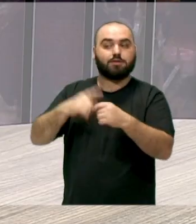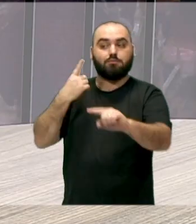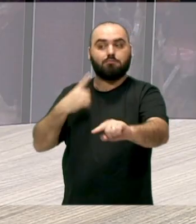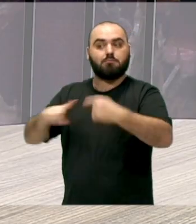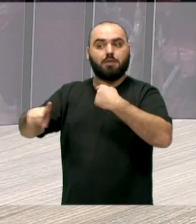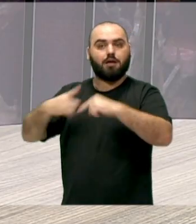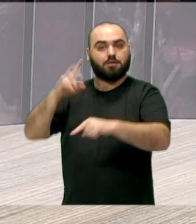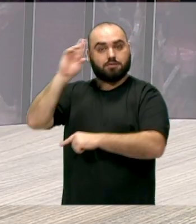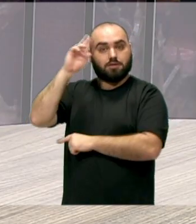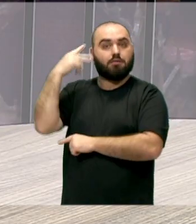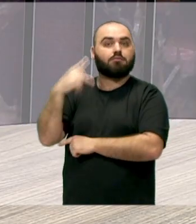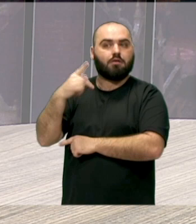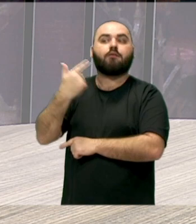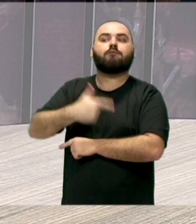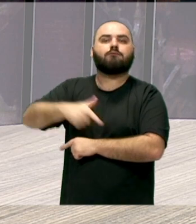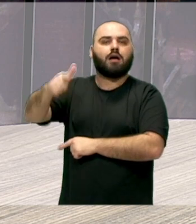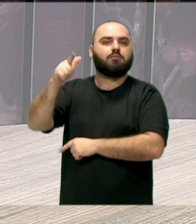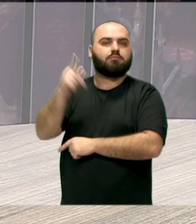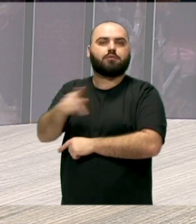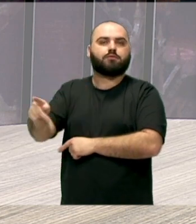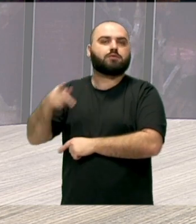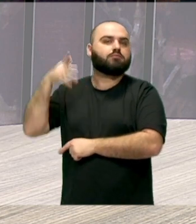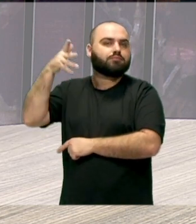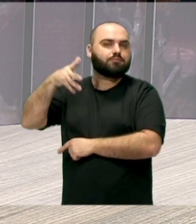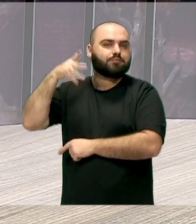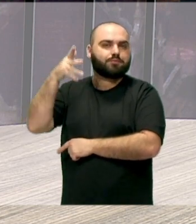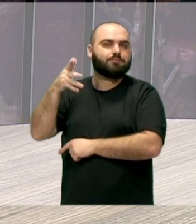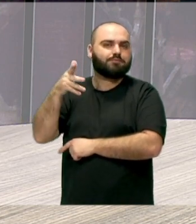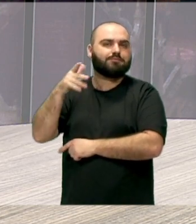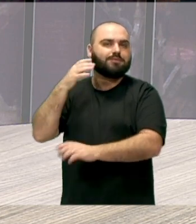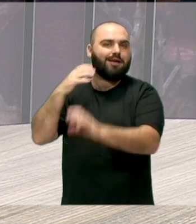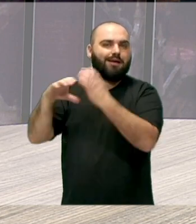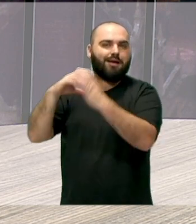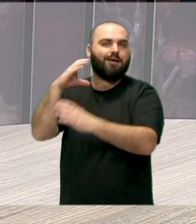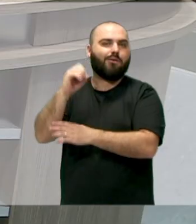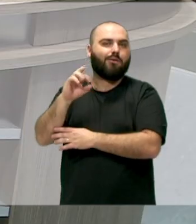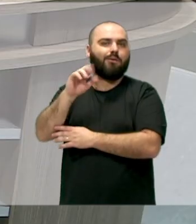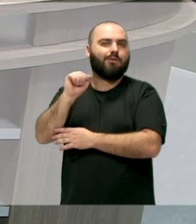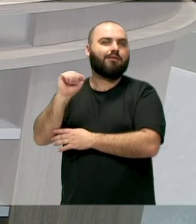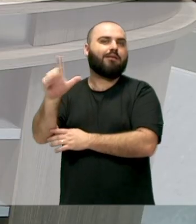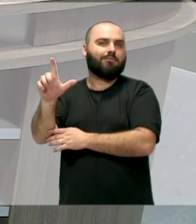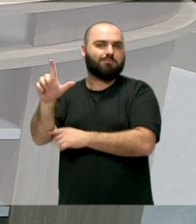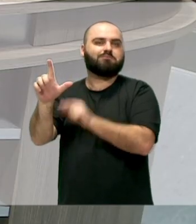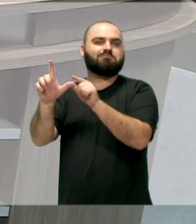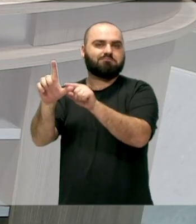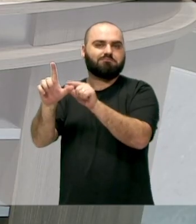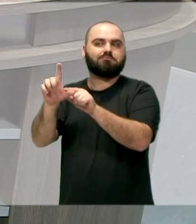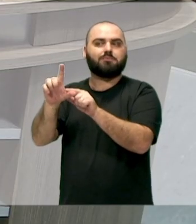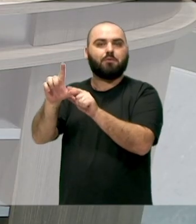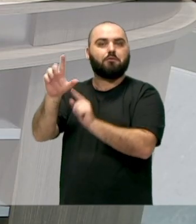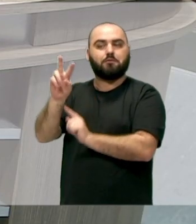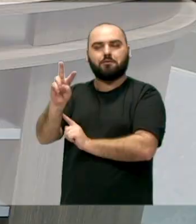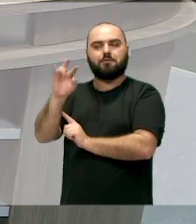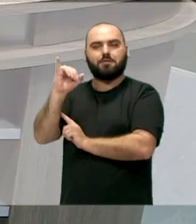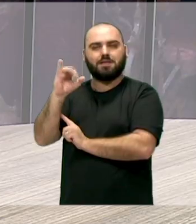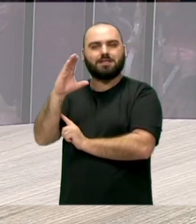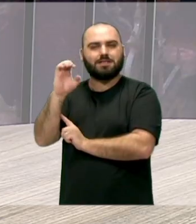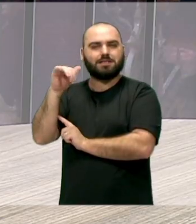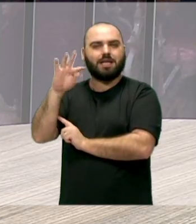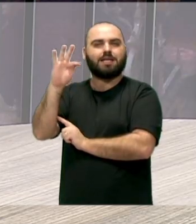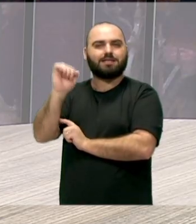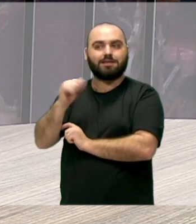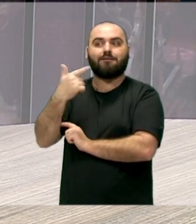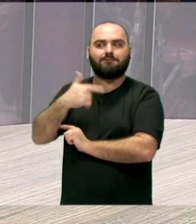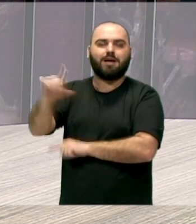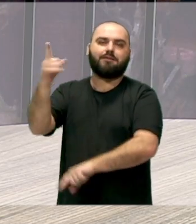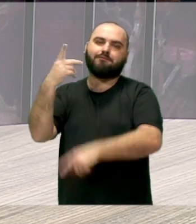deles vai ministrar uma das oficinas, a oficina de canto coral. O maestro Vicente vai ministrar. É um trabalho muito bonito também.